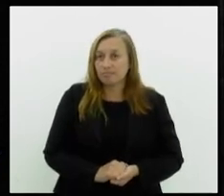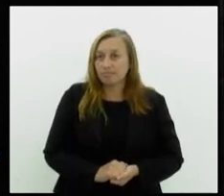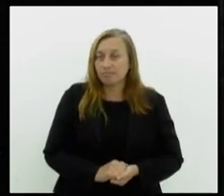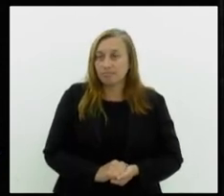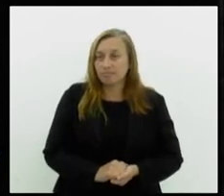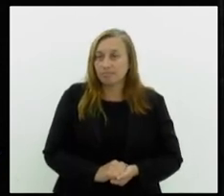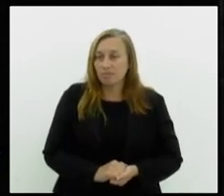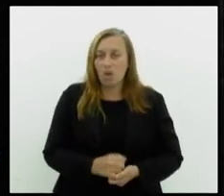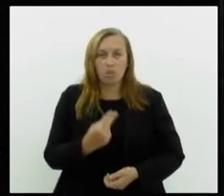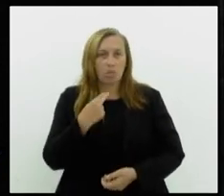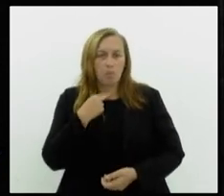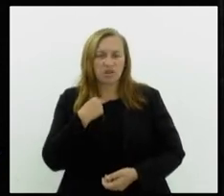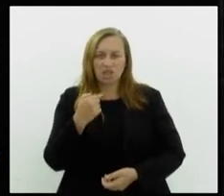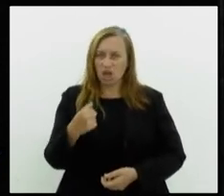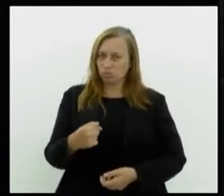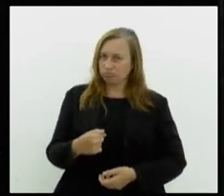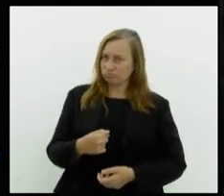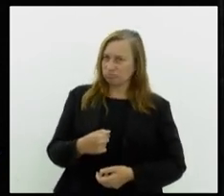Não pode ser eu,